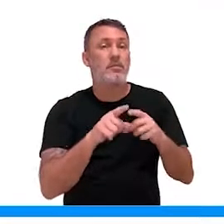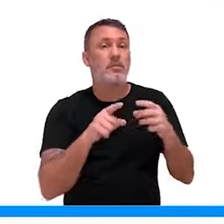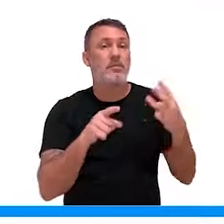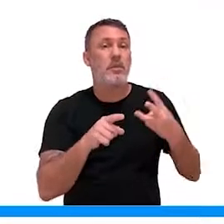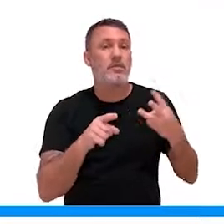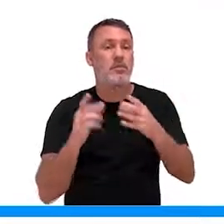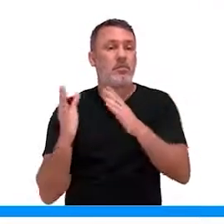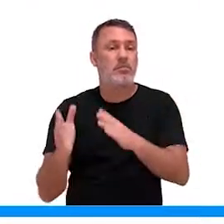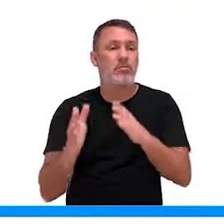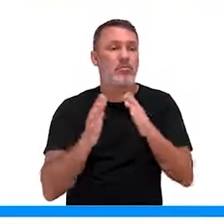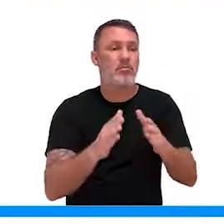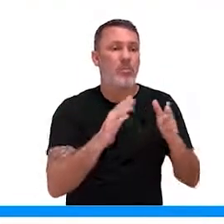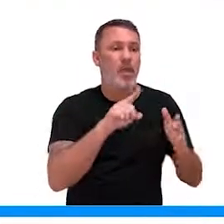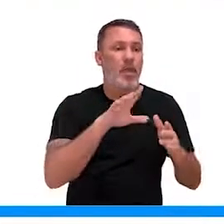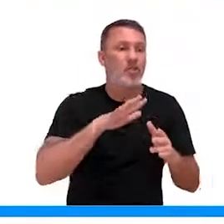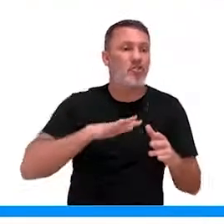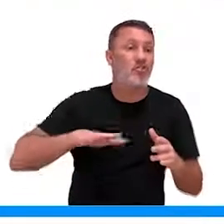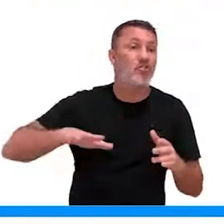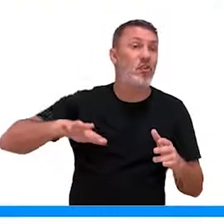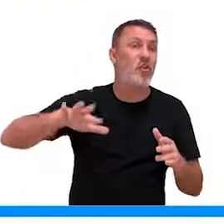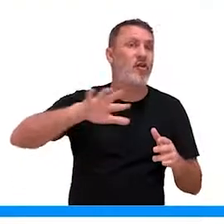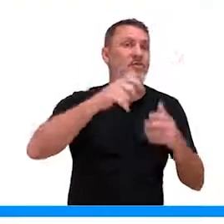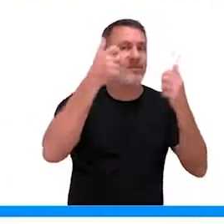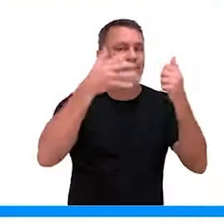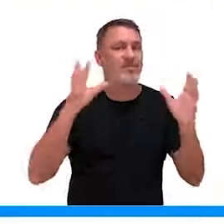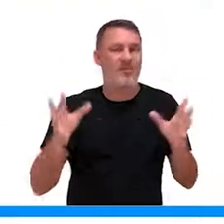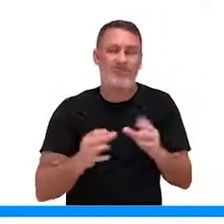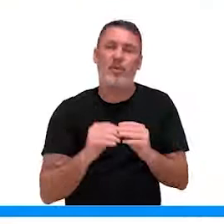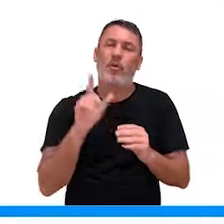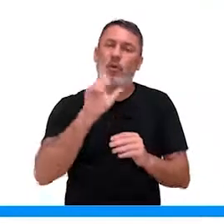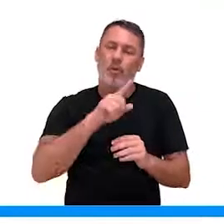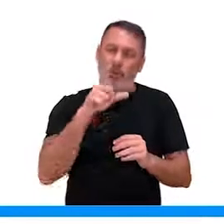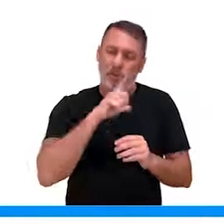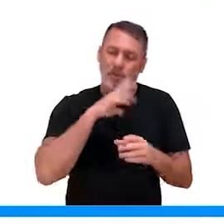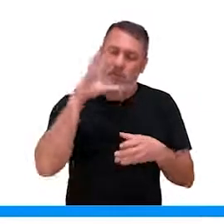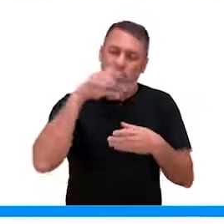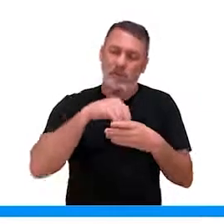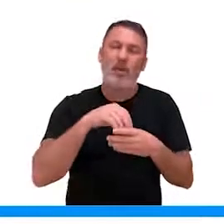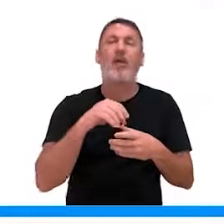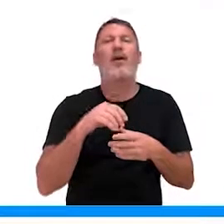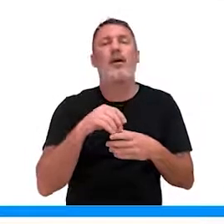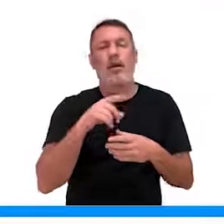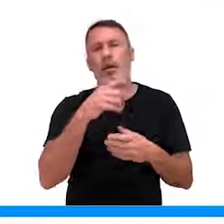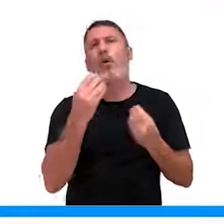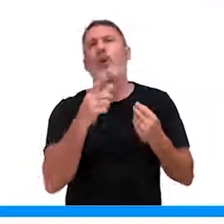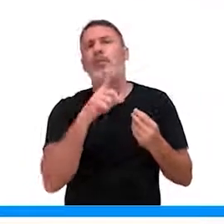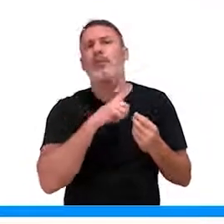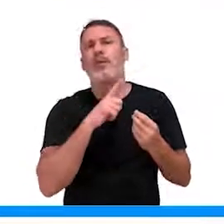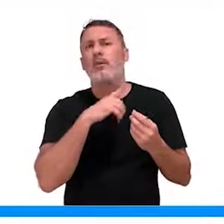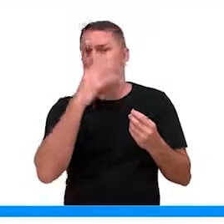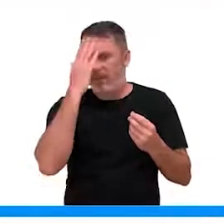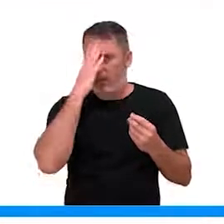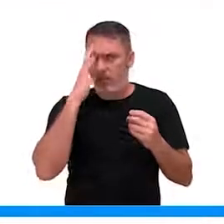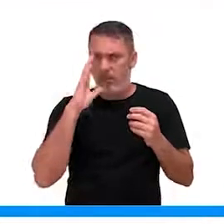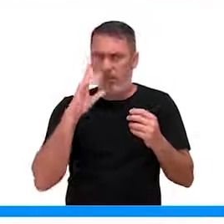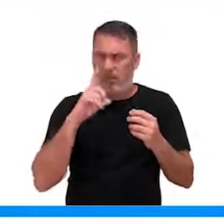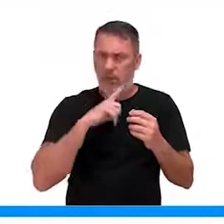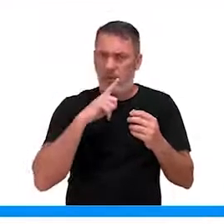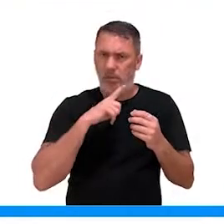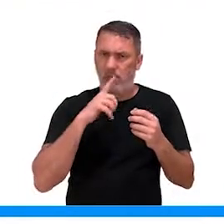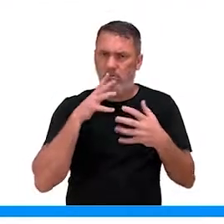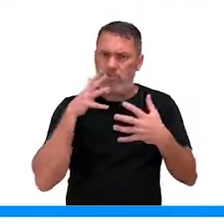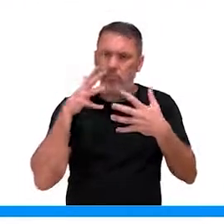uma consideração geral. E a maneira, claro, que isso afeta a dinâmica de vida